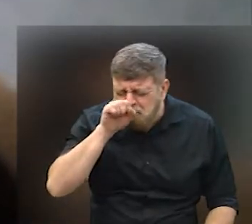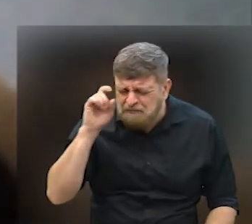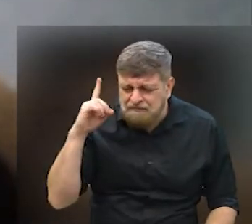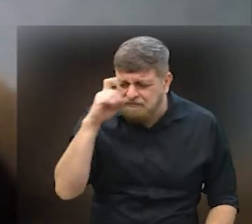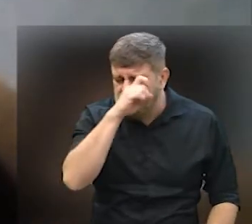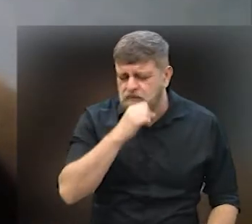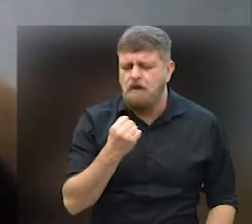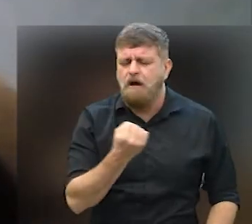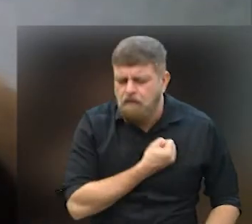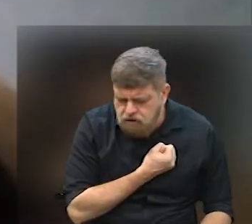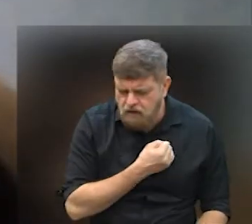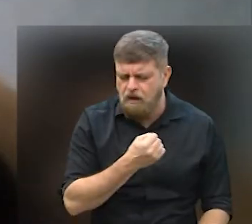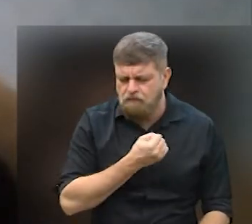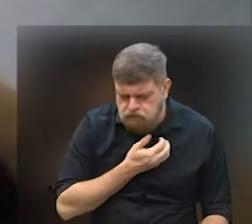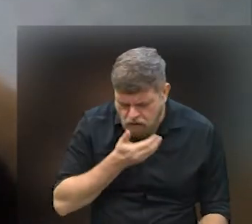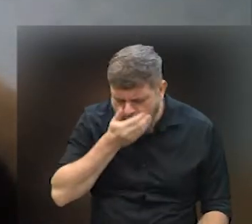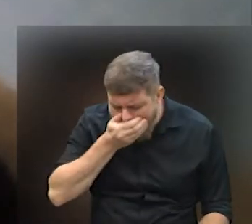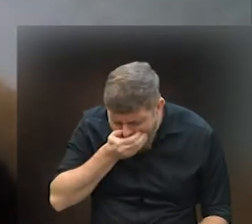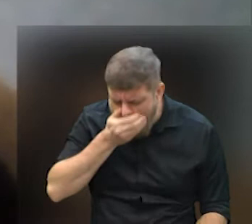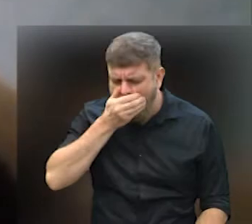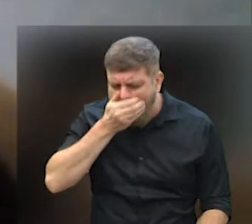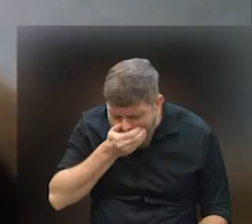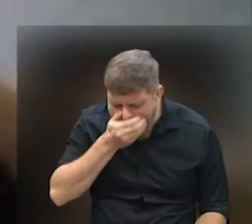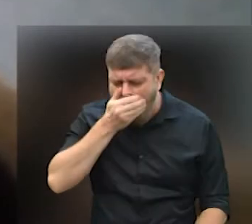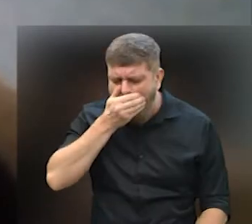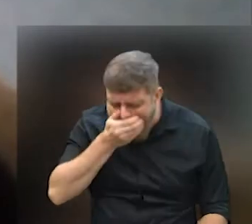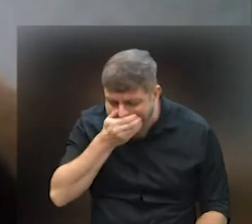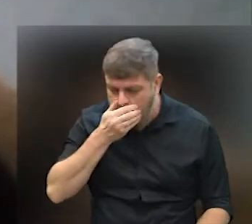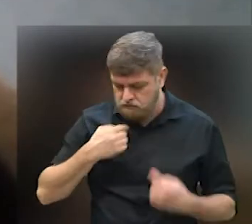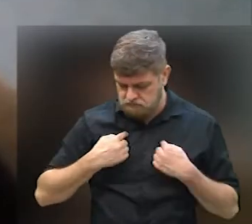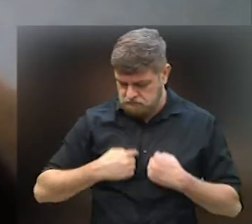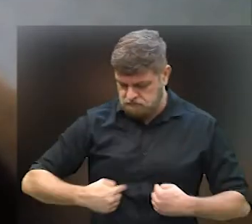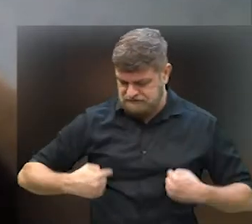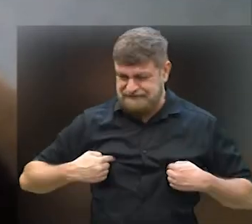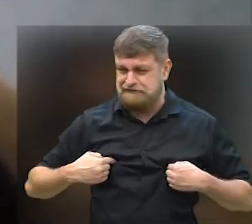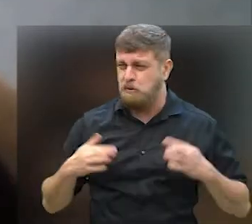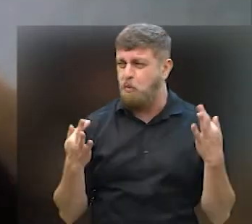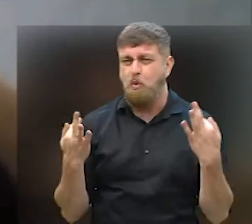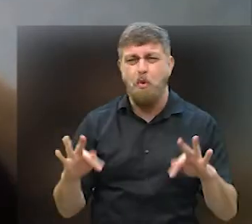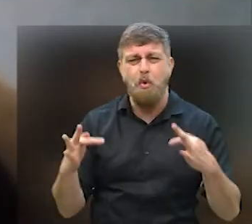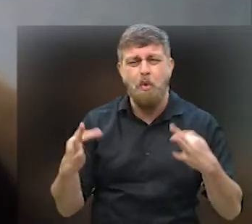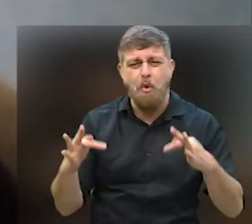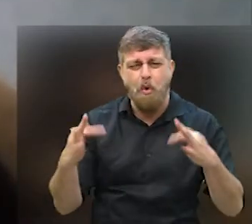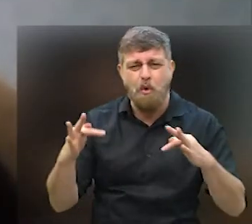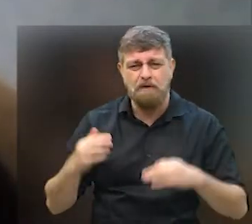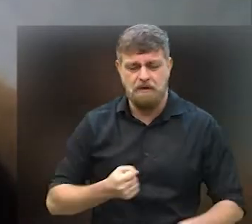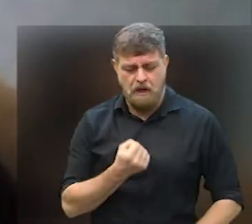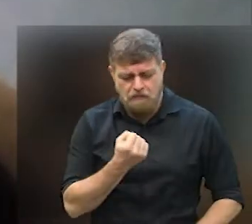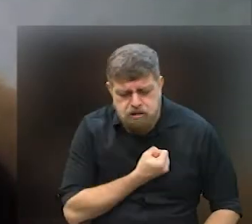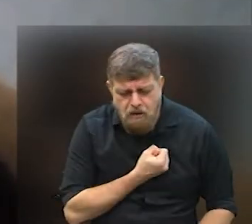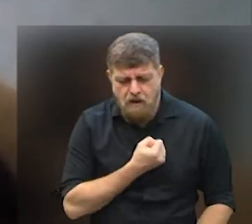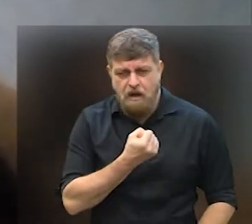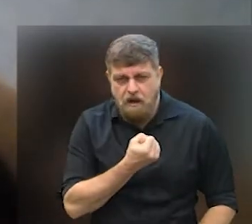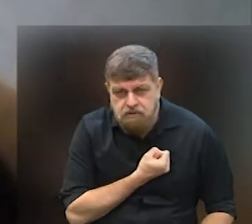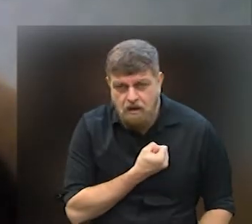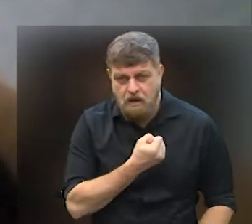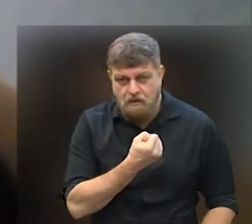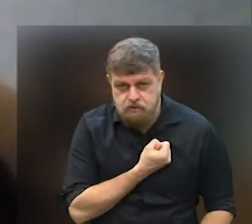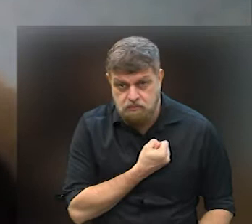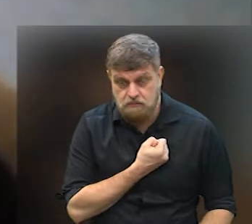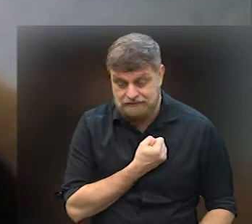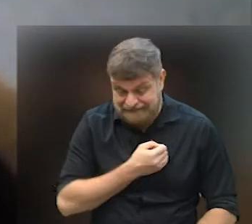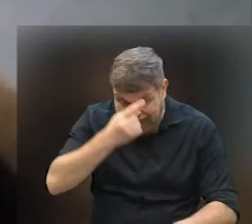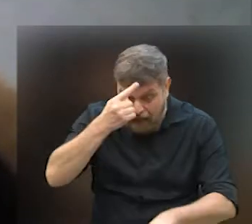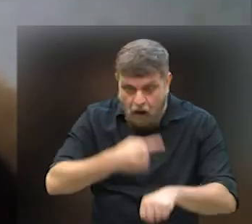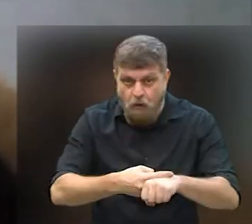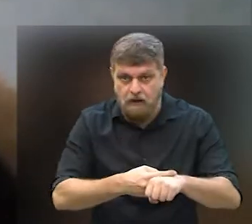respiratória, eu tossia muito, eu senti o pulmão, a área do peito, doendo bastante, portanto, ter tossido. E assim que a